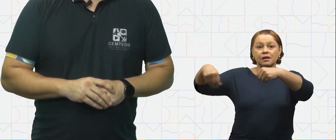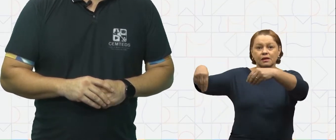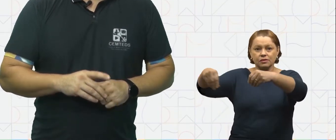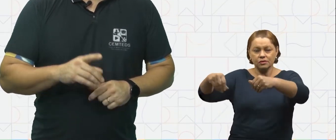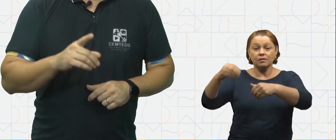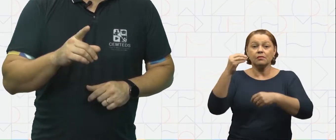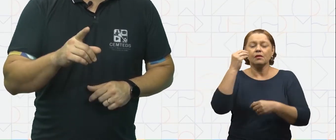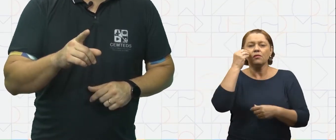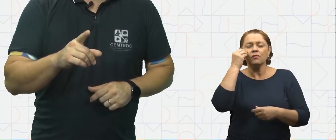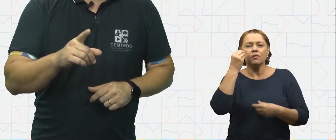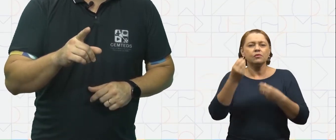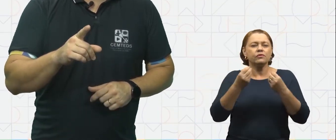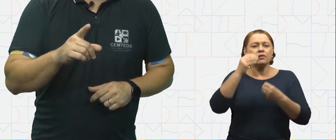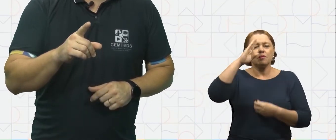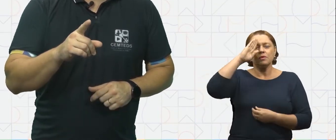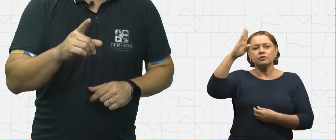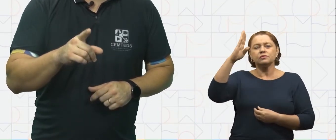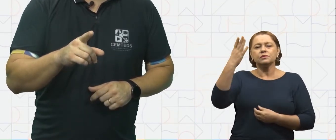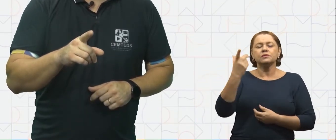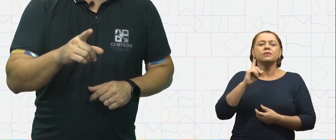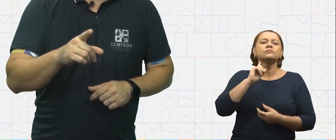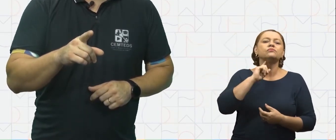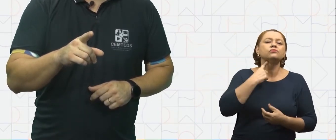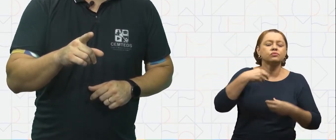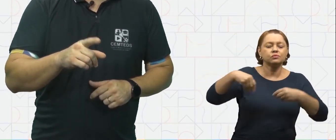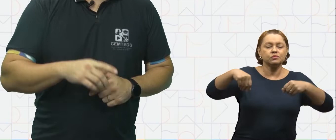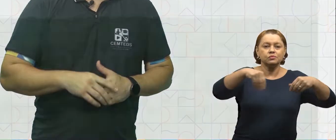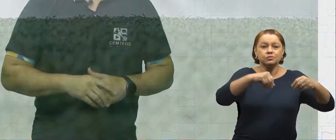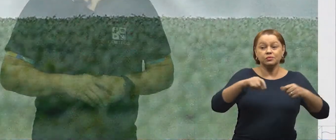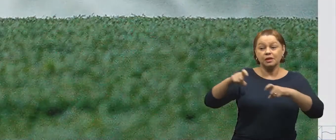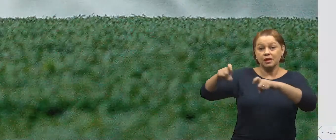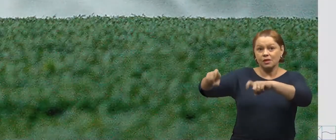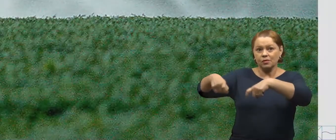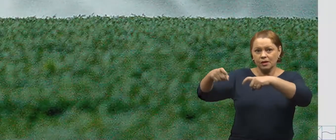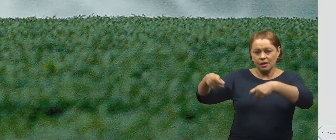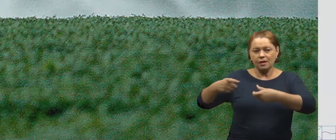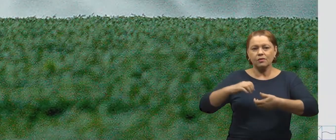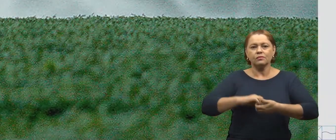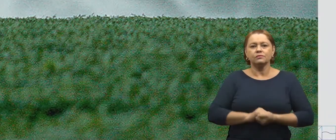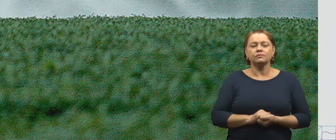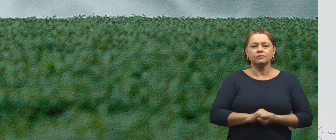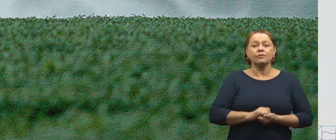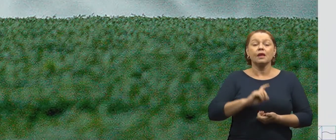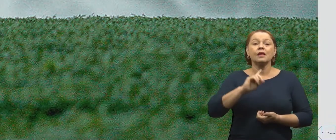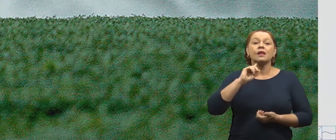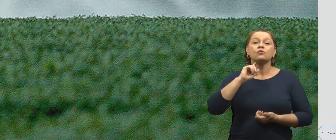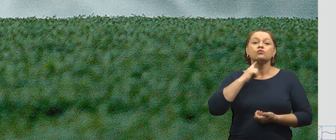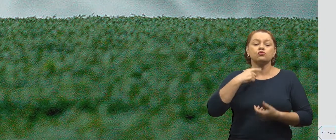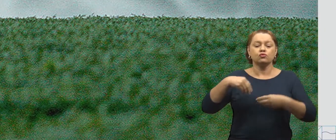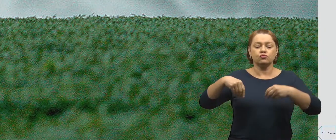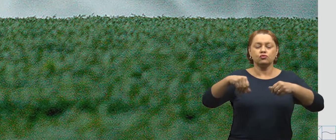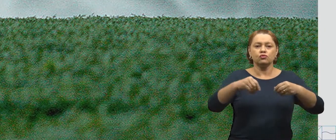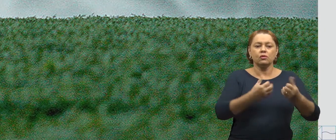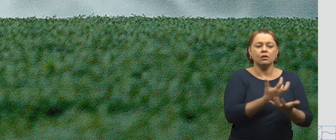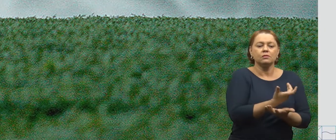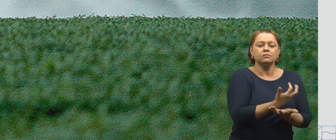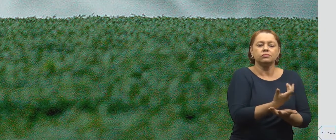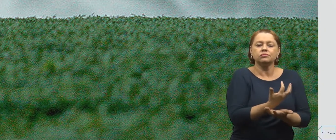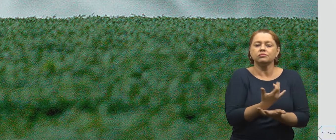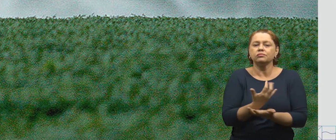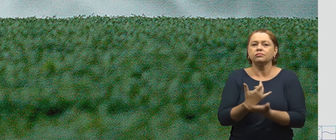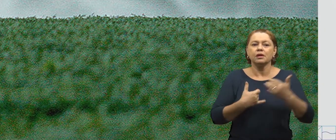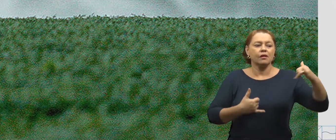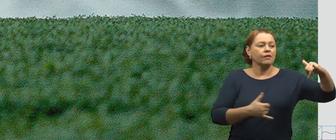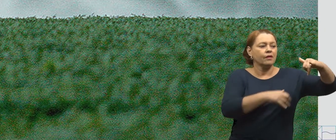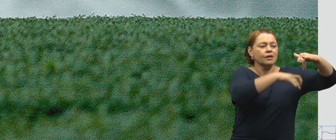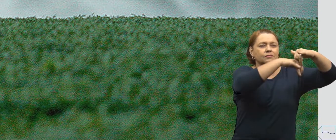as principais formas de contaminação do solo em áreas rurais. Poluição dos solos em áreas rurais, por uso de fertilizantes